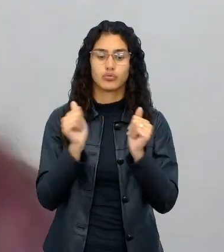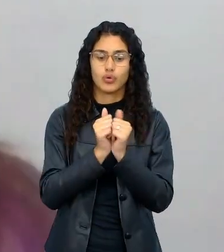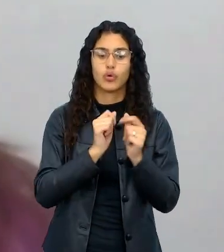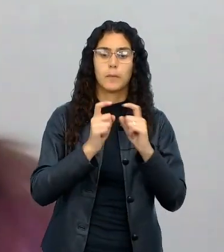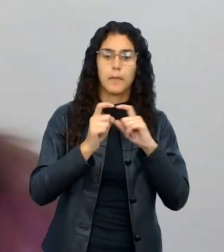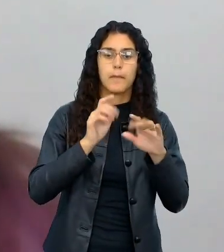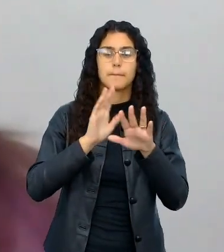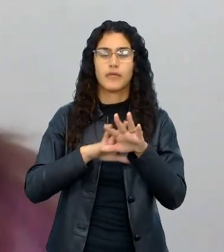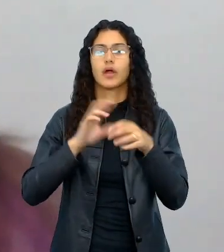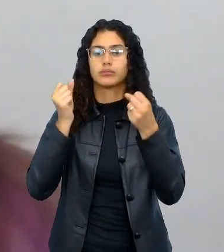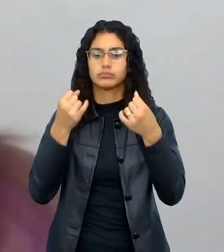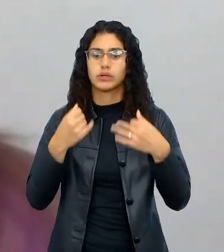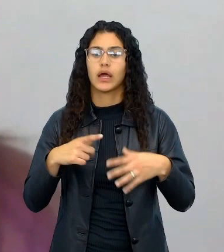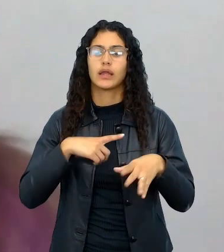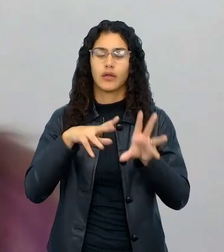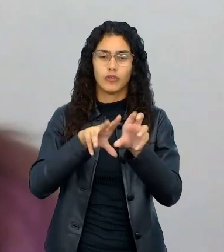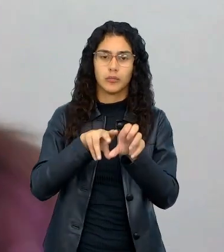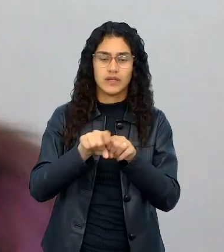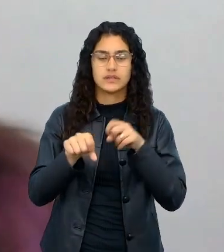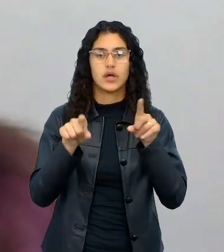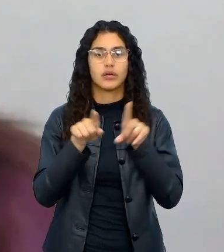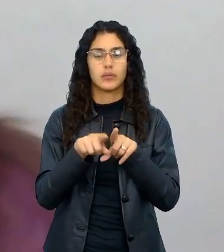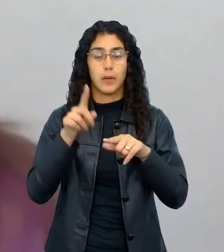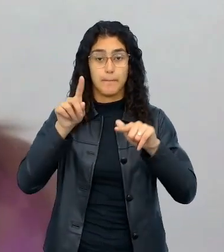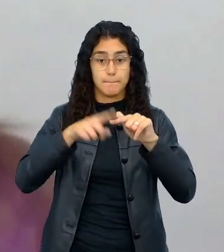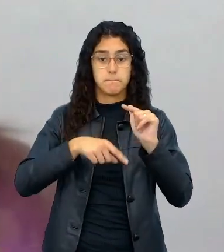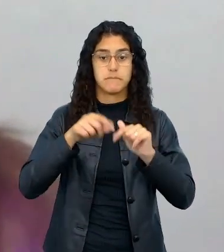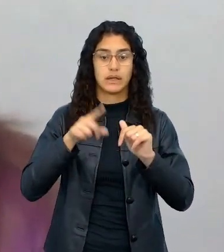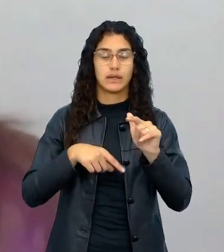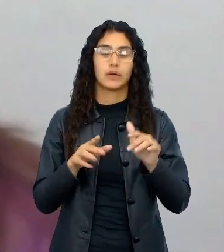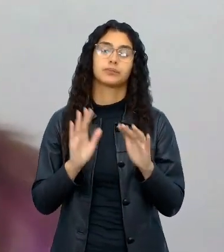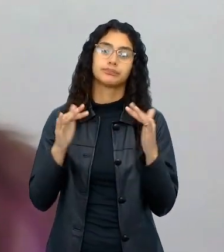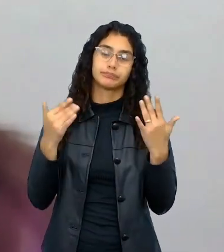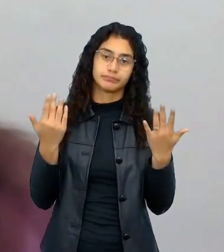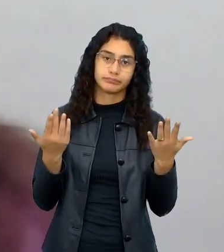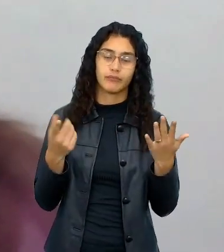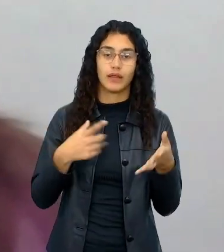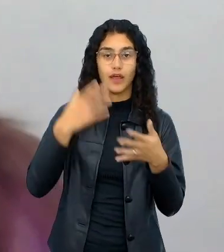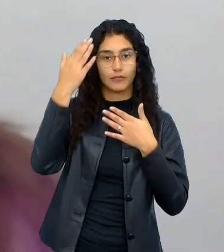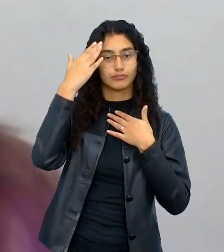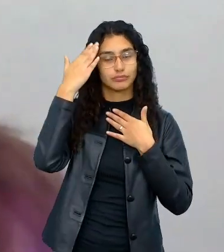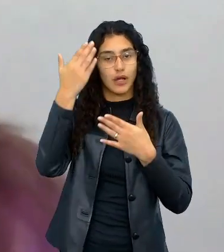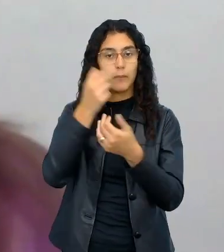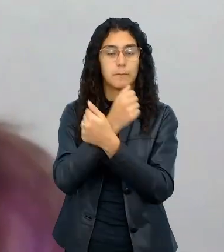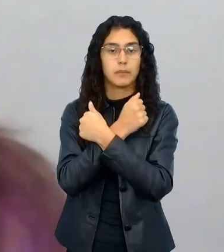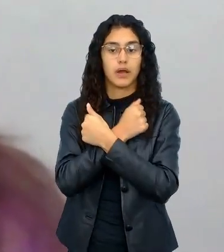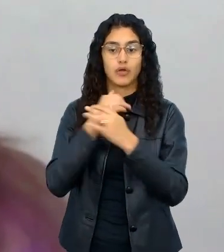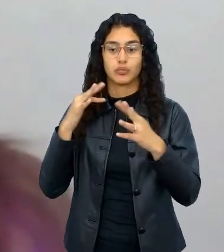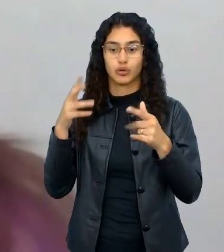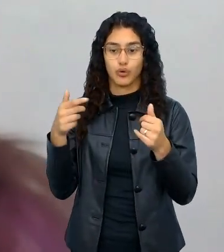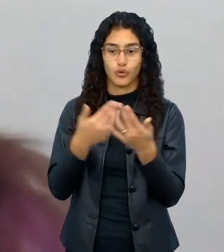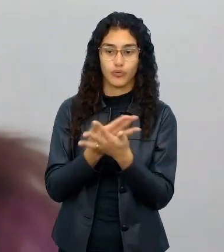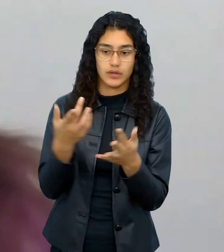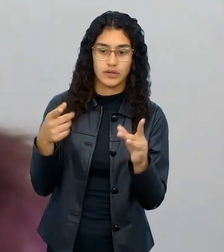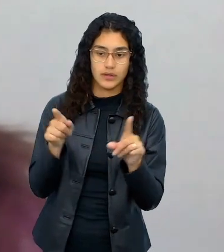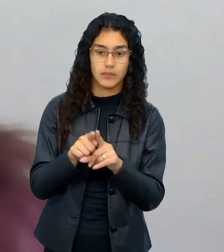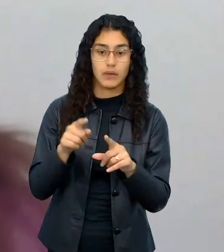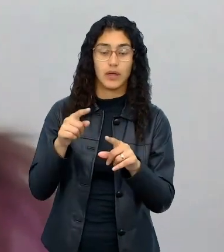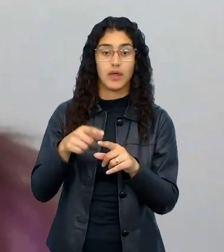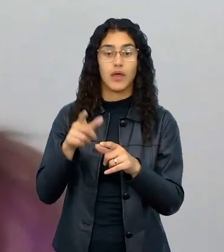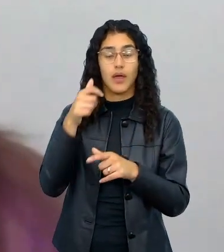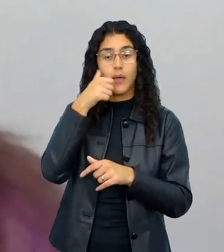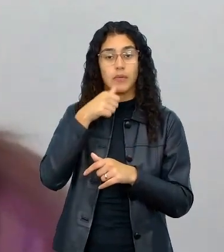reúne para falar da formação, para falar do material. Então, eu quero mandar um abraço para todos vocês, as meninas